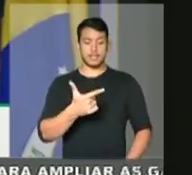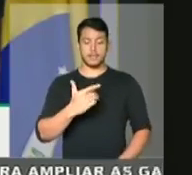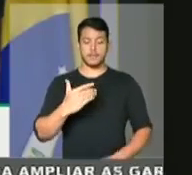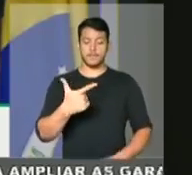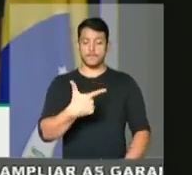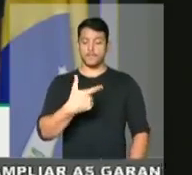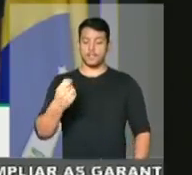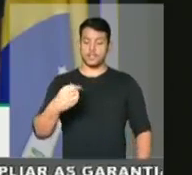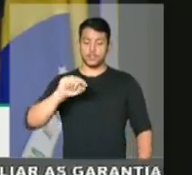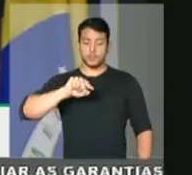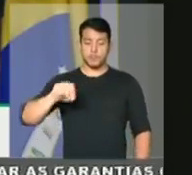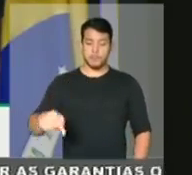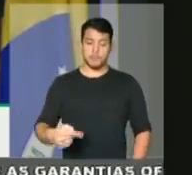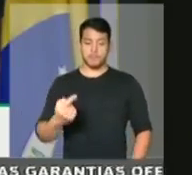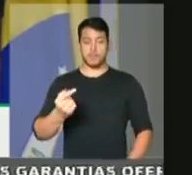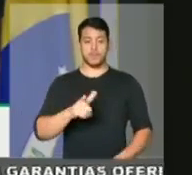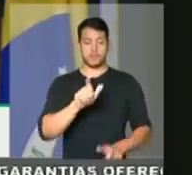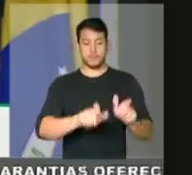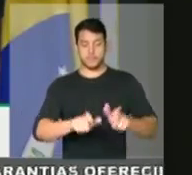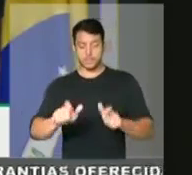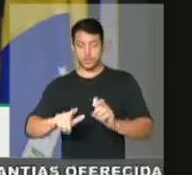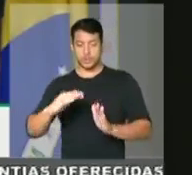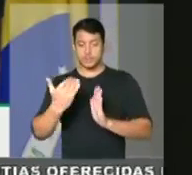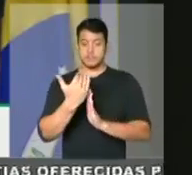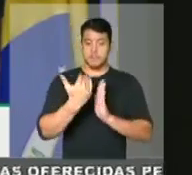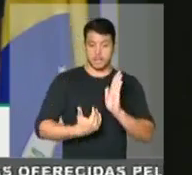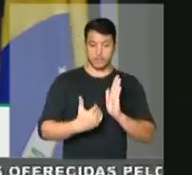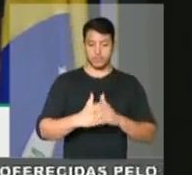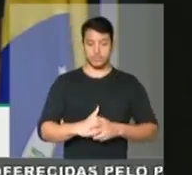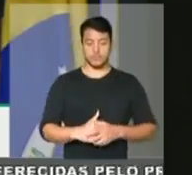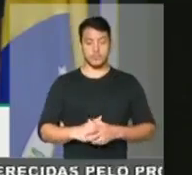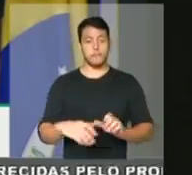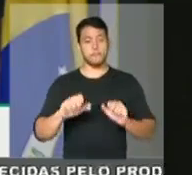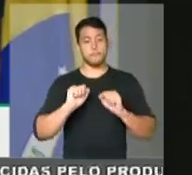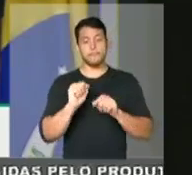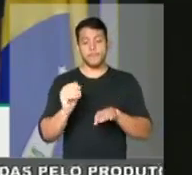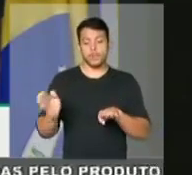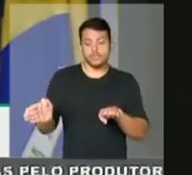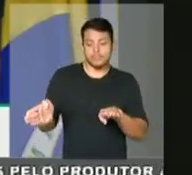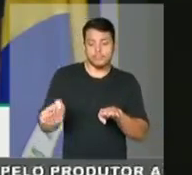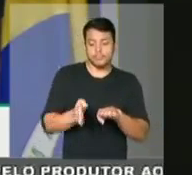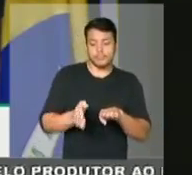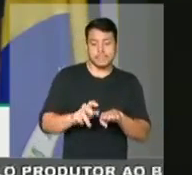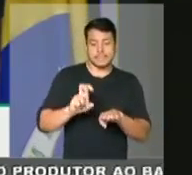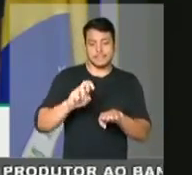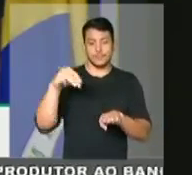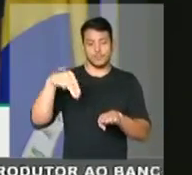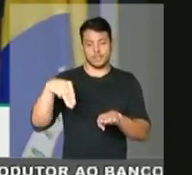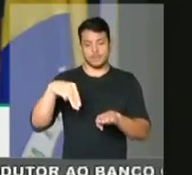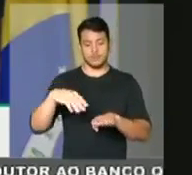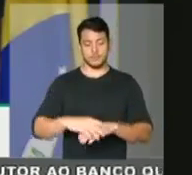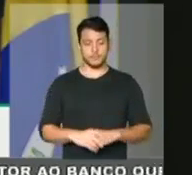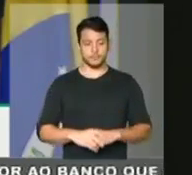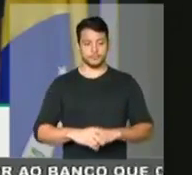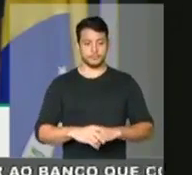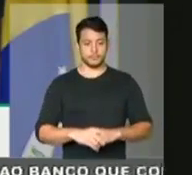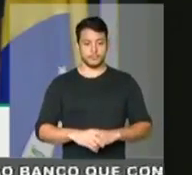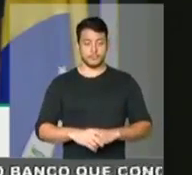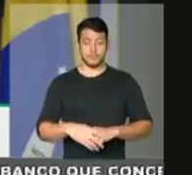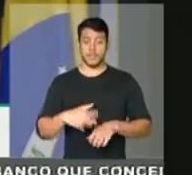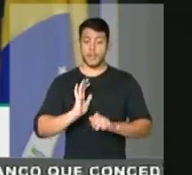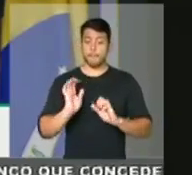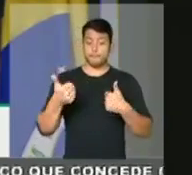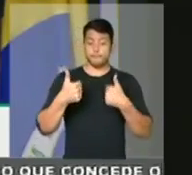limite de 5 metros para cada lado. Inciso 3º-A. Ao longo das